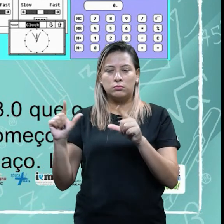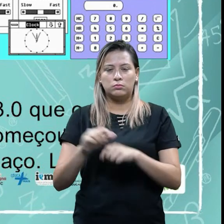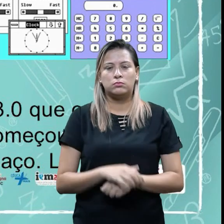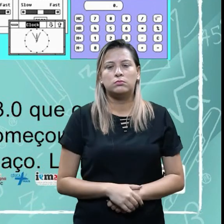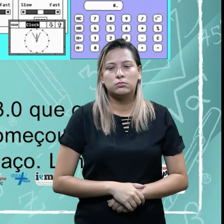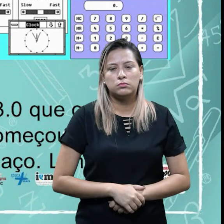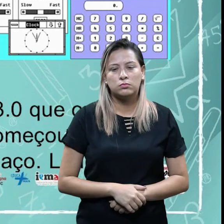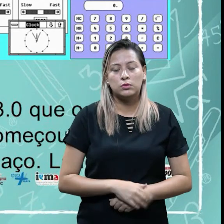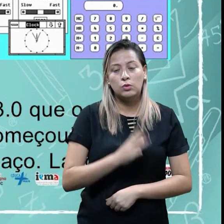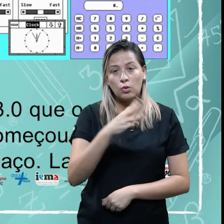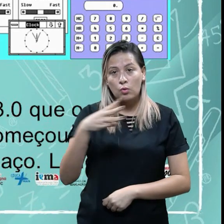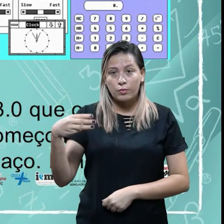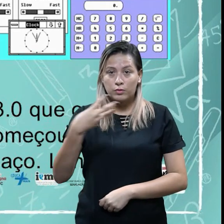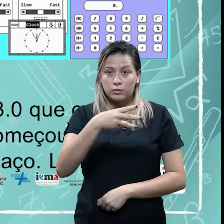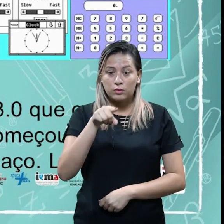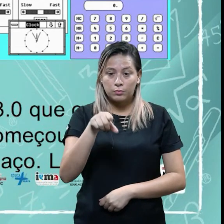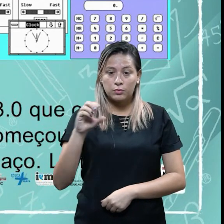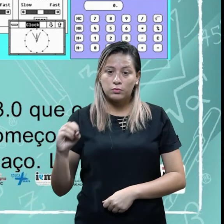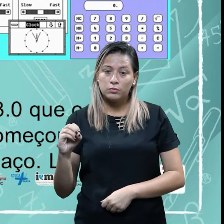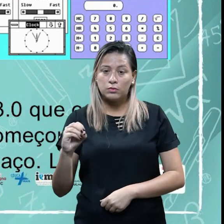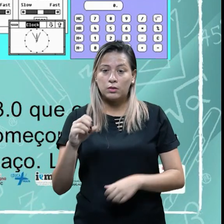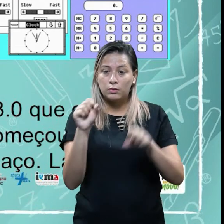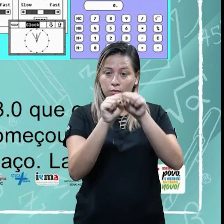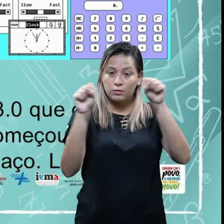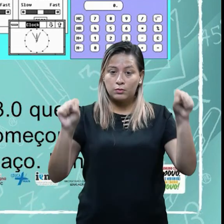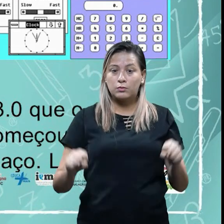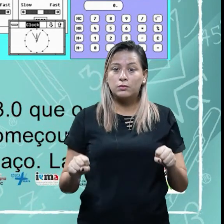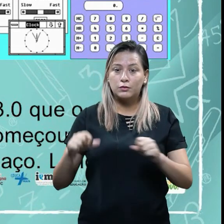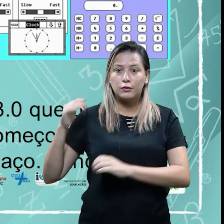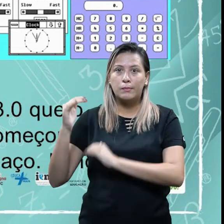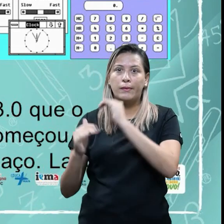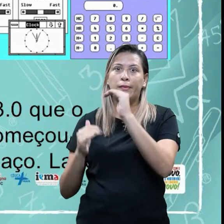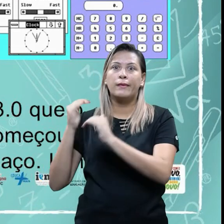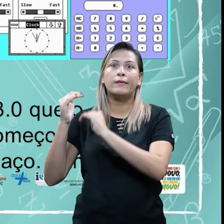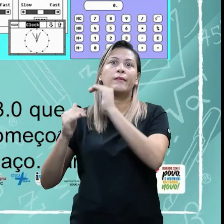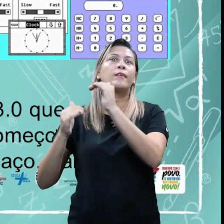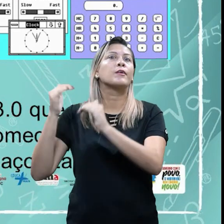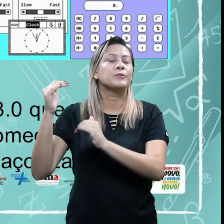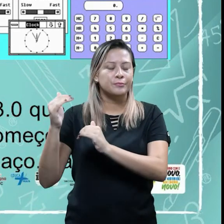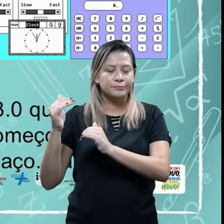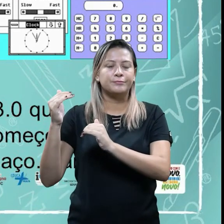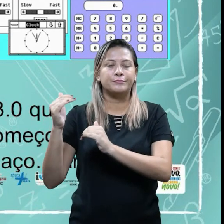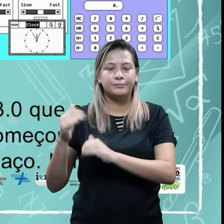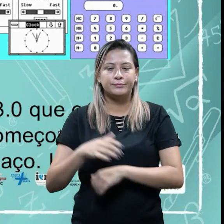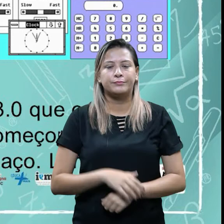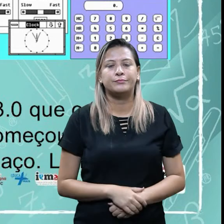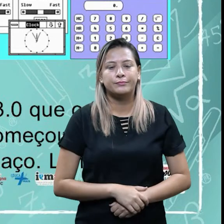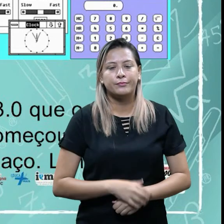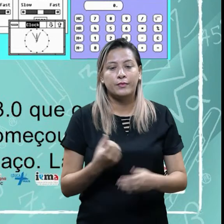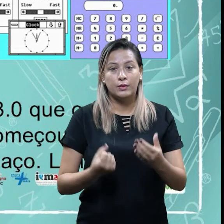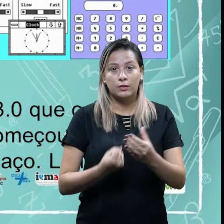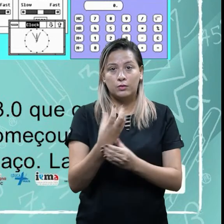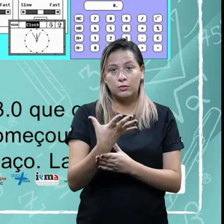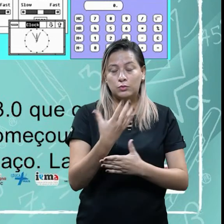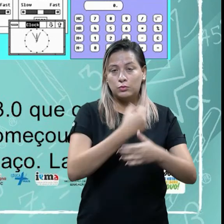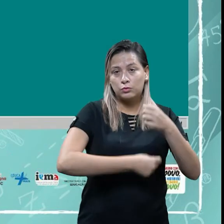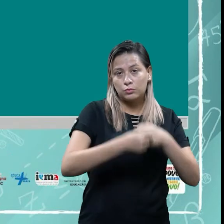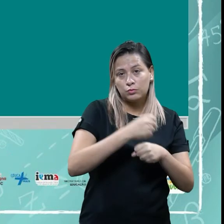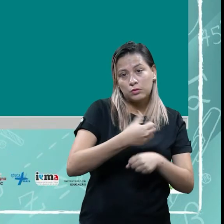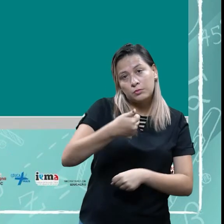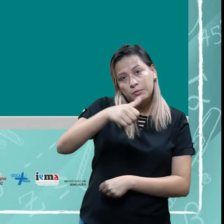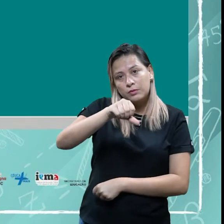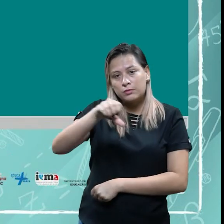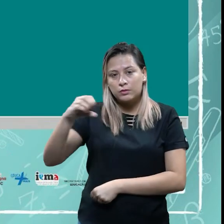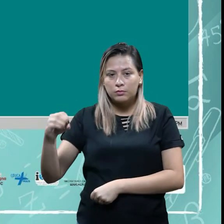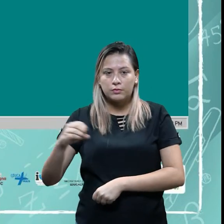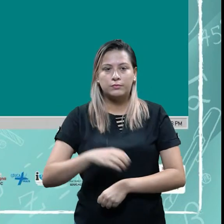Windows 3.0 que o sistema realmente começou a decolar e ganhar espaço, lançado no ano de 1990.